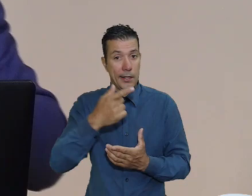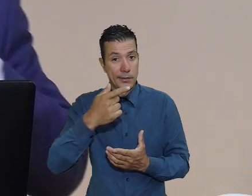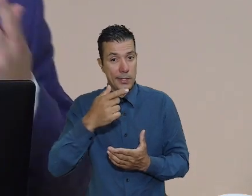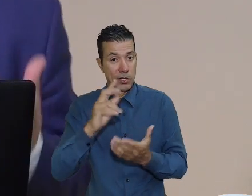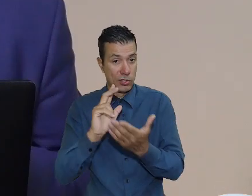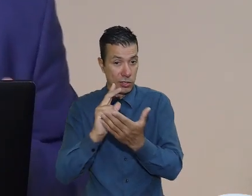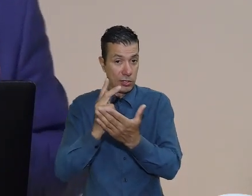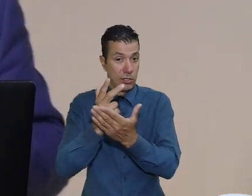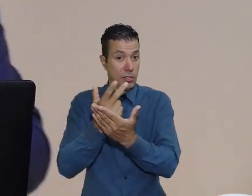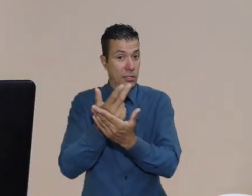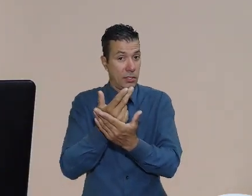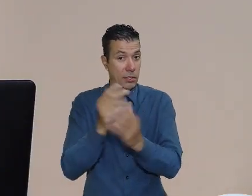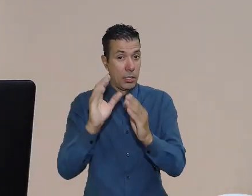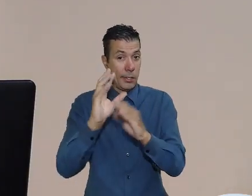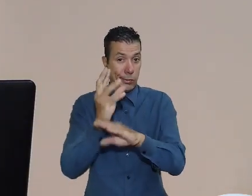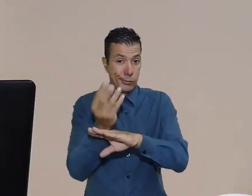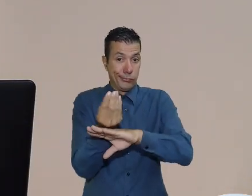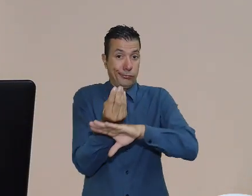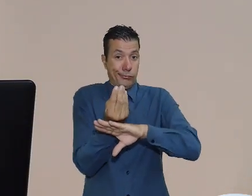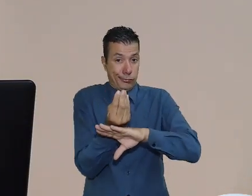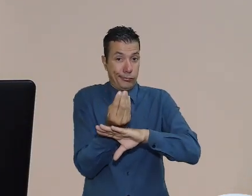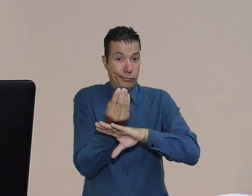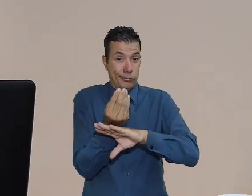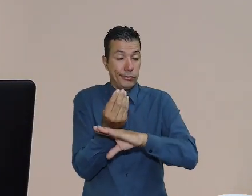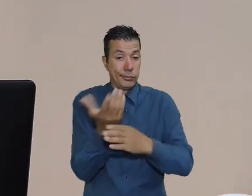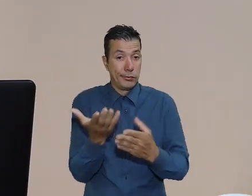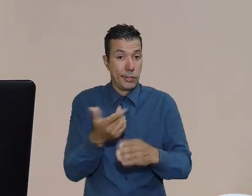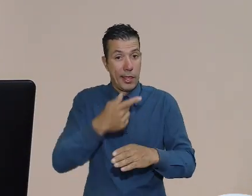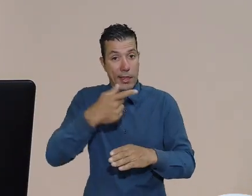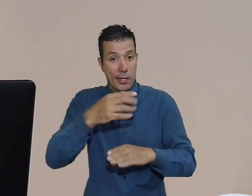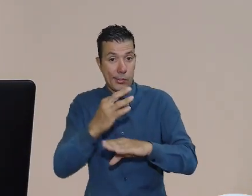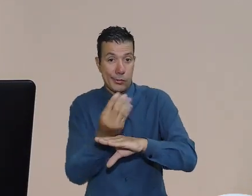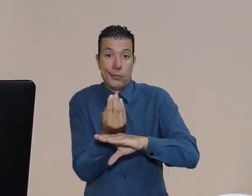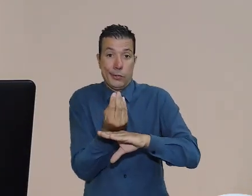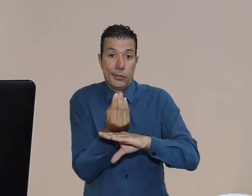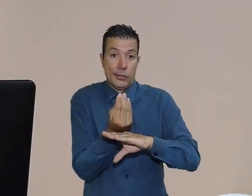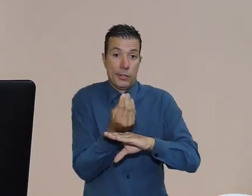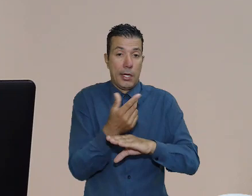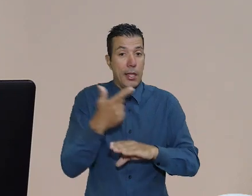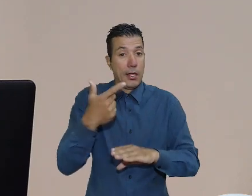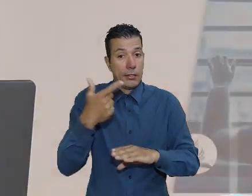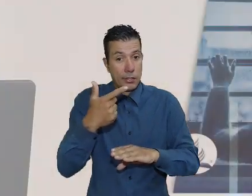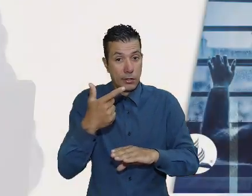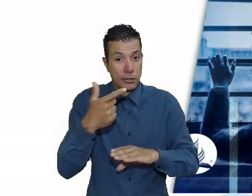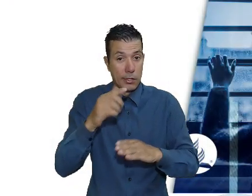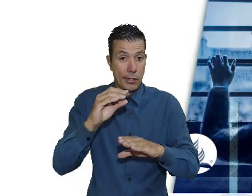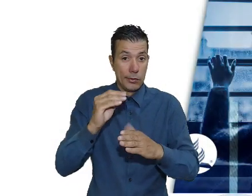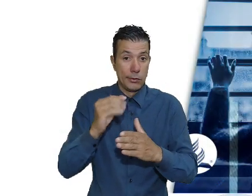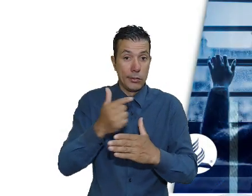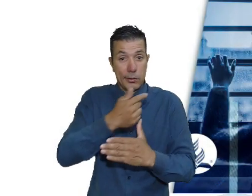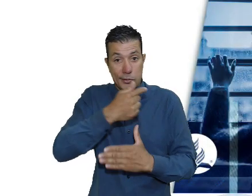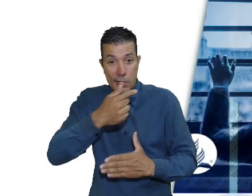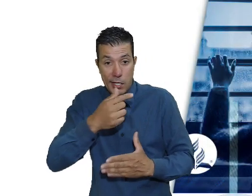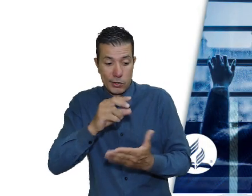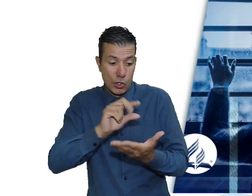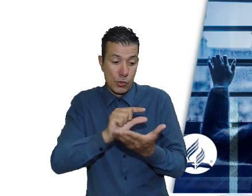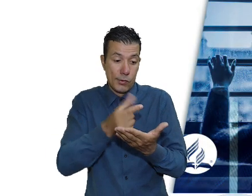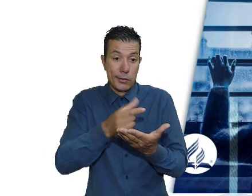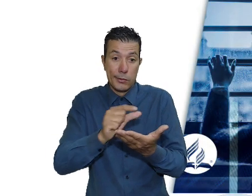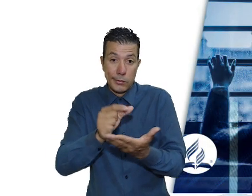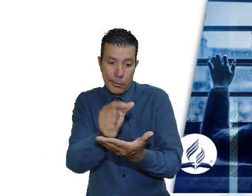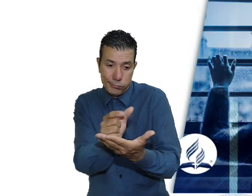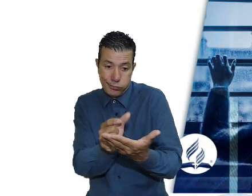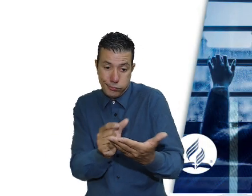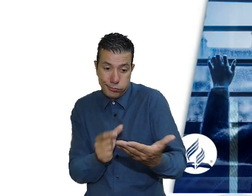igrejas, a primeira série de sete, e agora nós vamos falar sobre a segunda série, os sete selos do Apocalipse. Nós